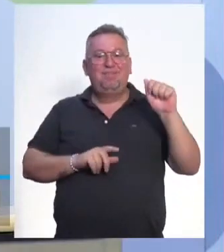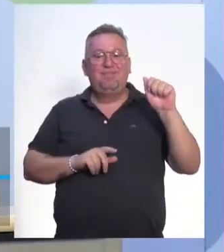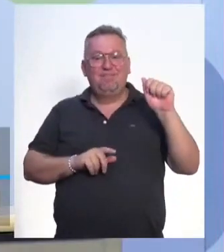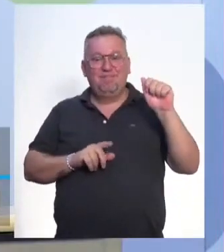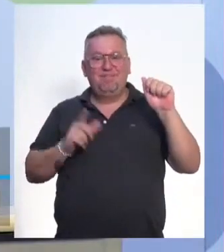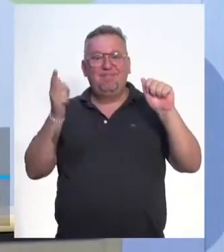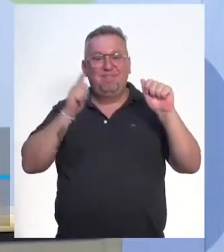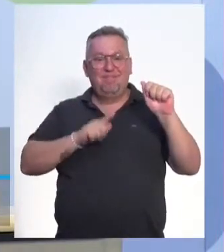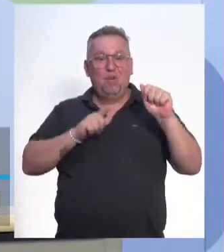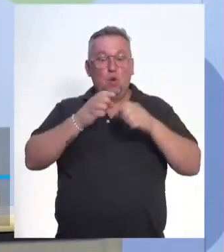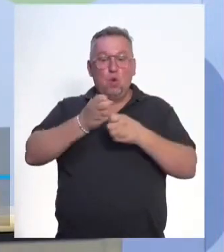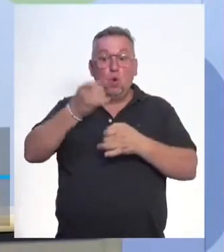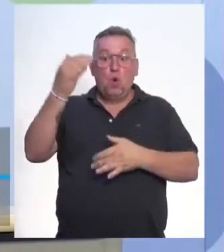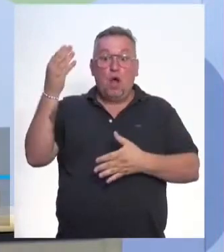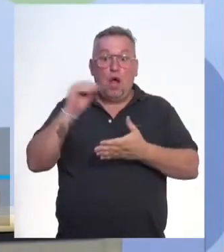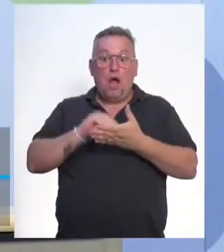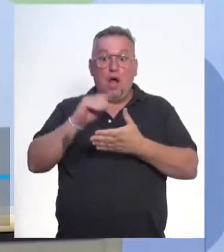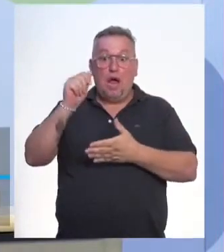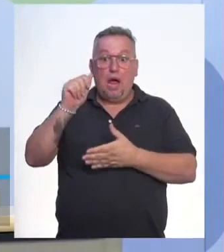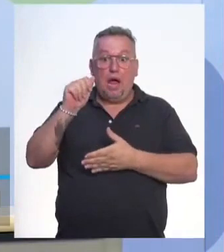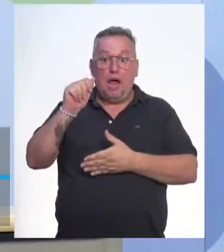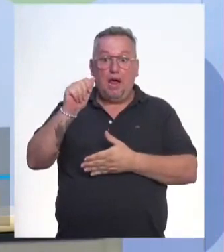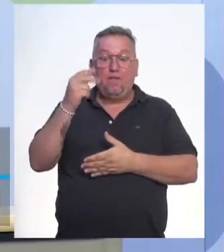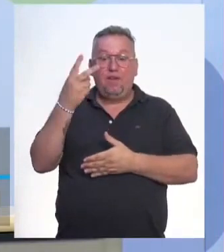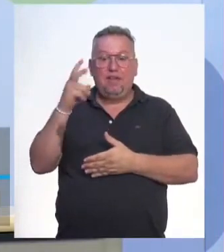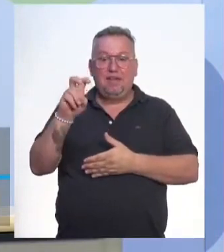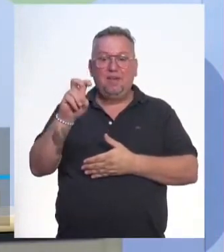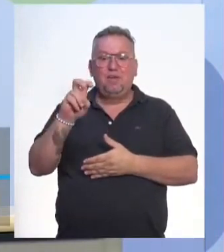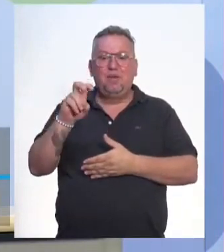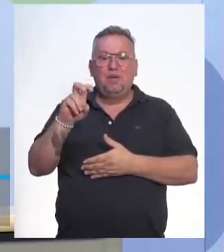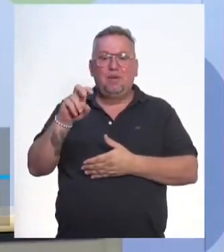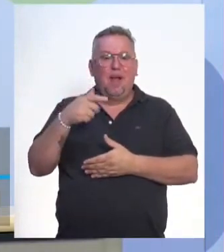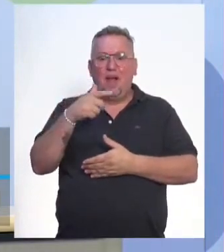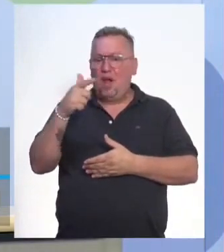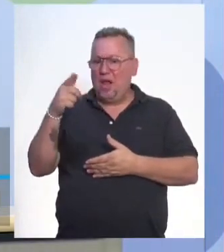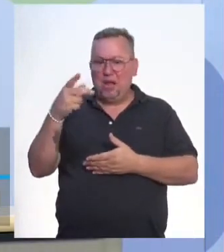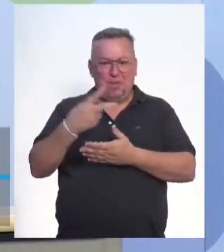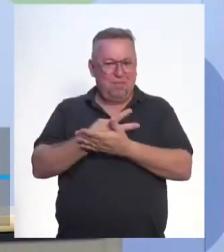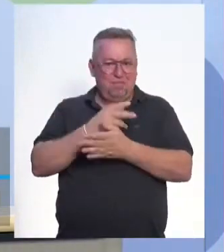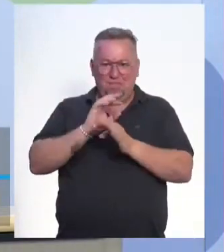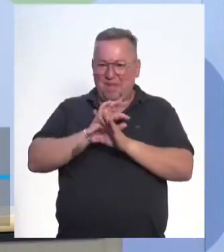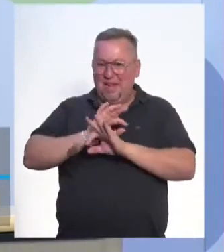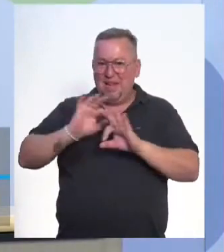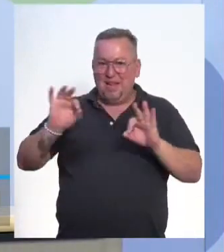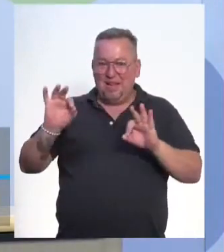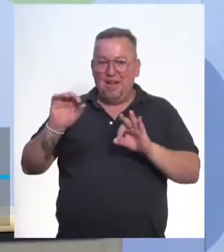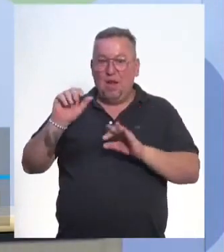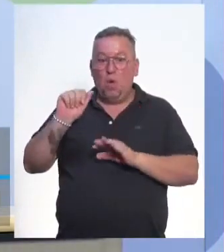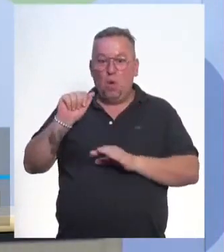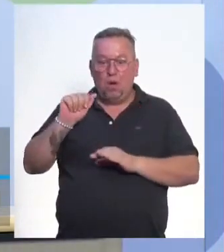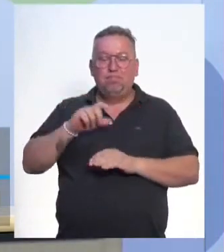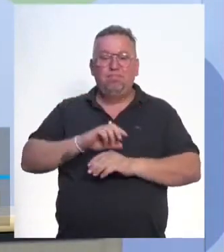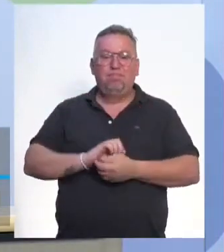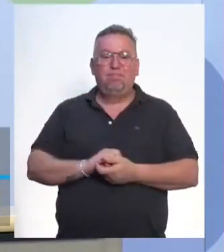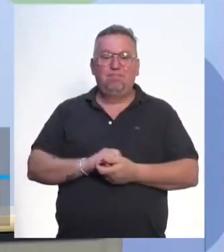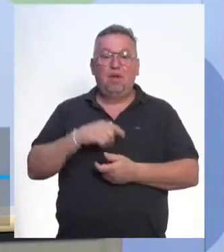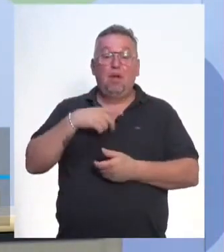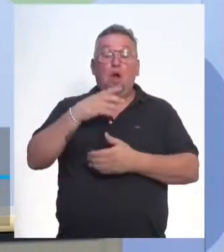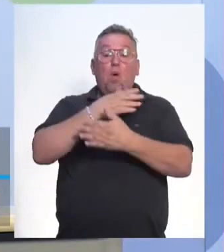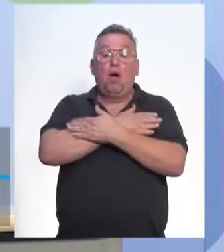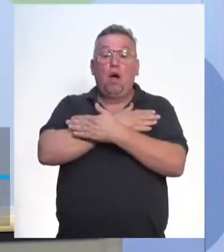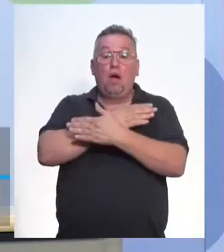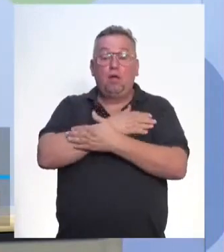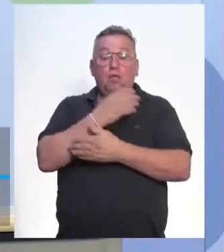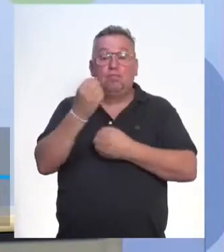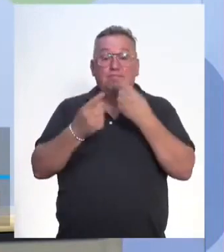Eles colocaram aqui, todo mundo colocou A25, tá? Não teve um aqui que colocou outra letra, não. Então, o A está dominando aqui. Então, eu quero mandar um abraço